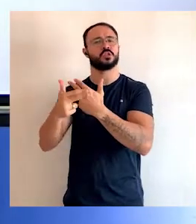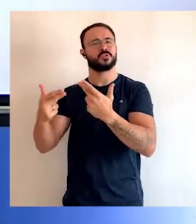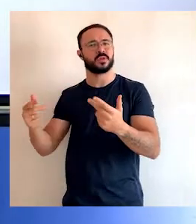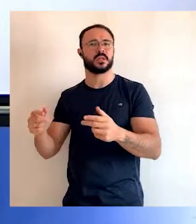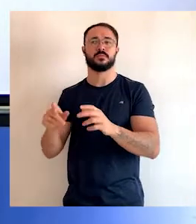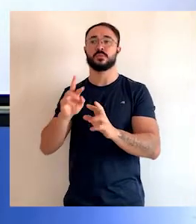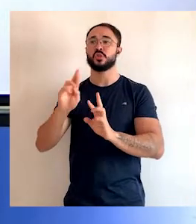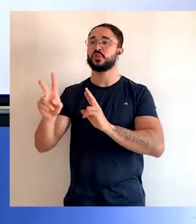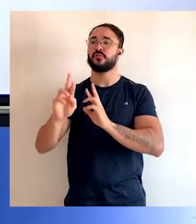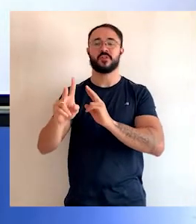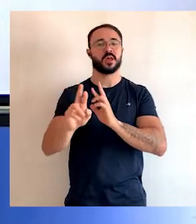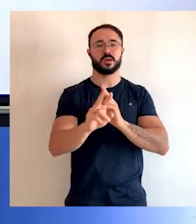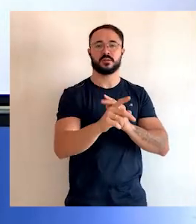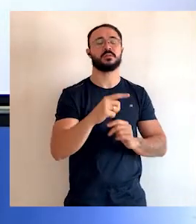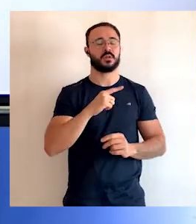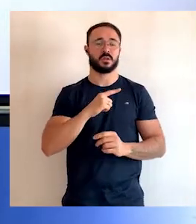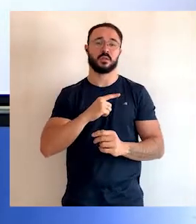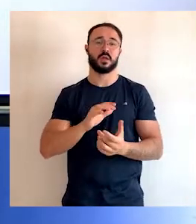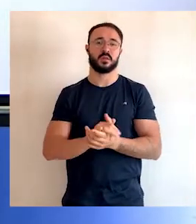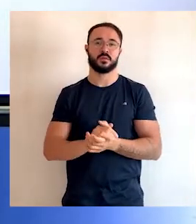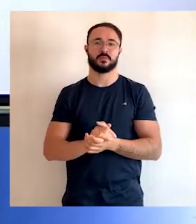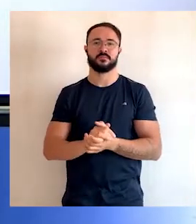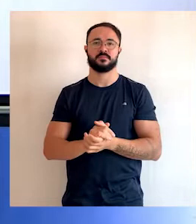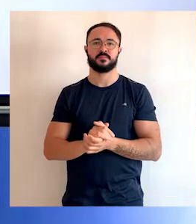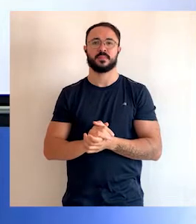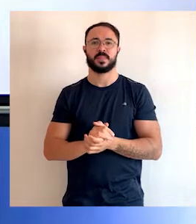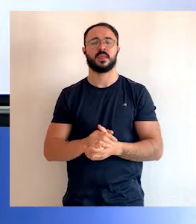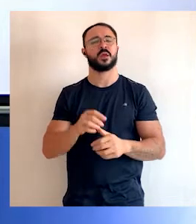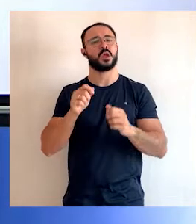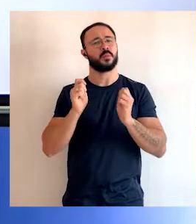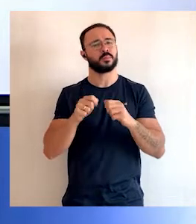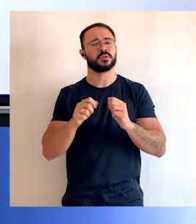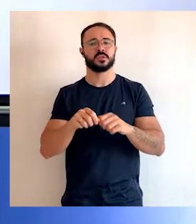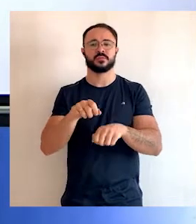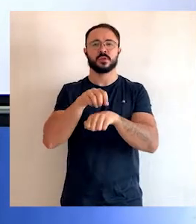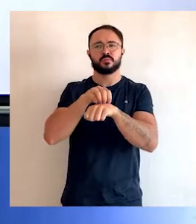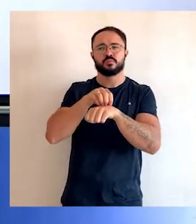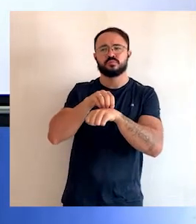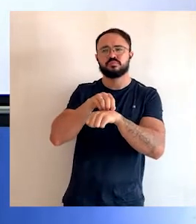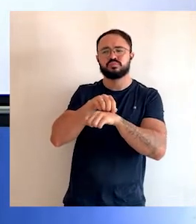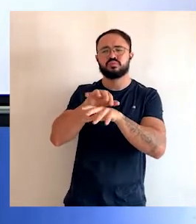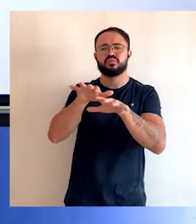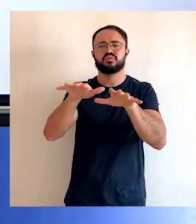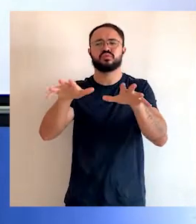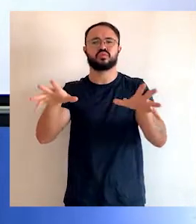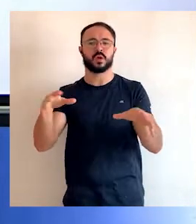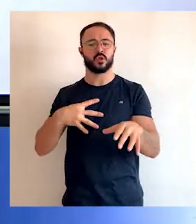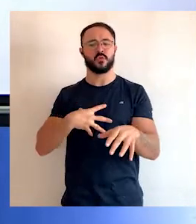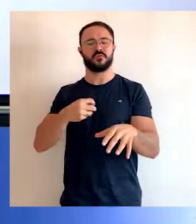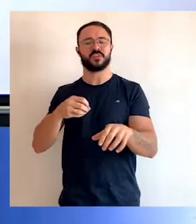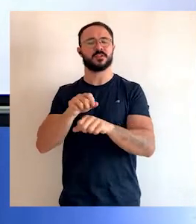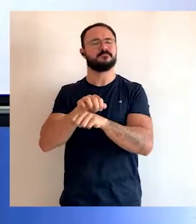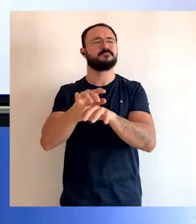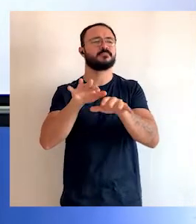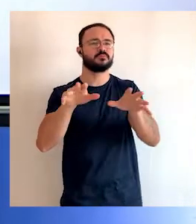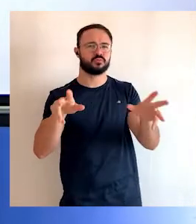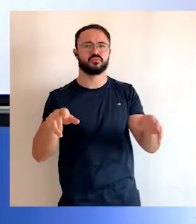são transferidos, são transmitidos através da hereditariedade, através da reprodução desses